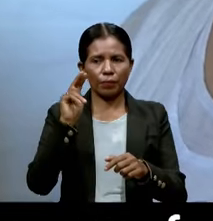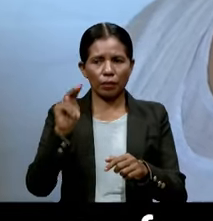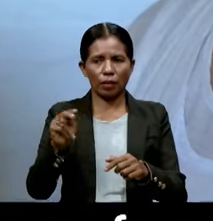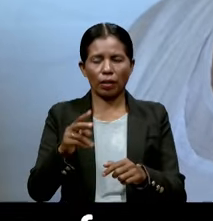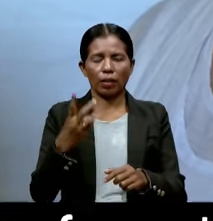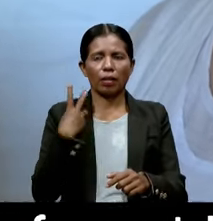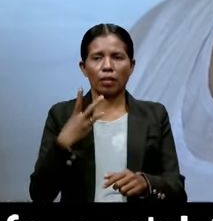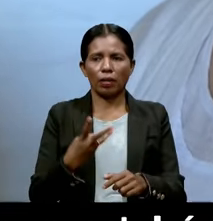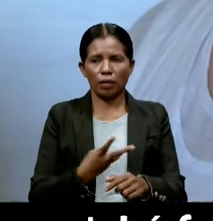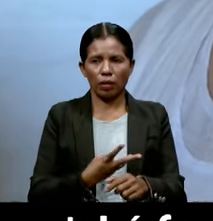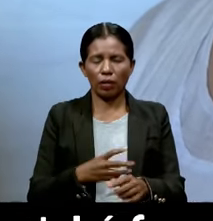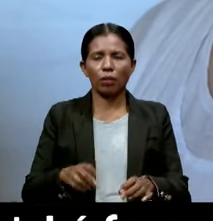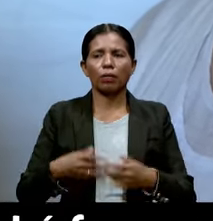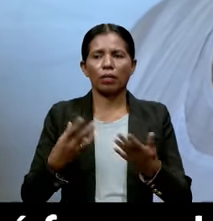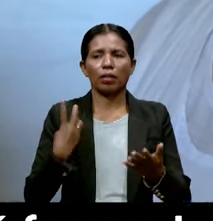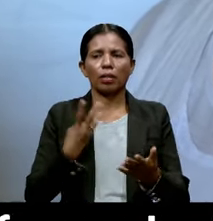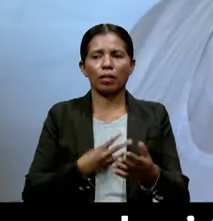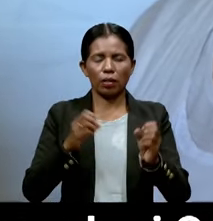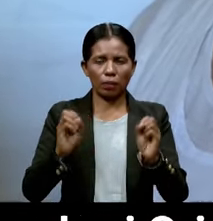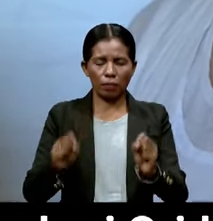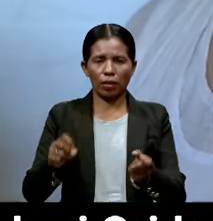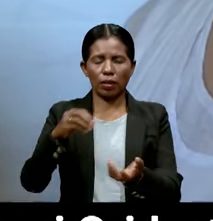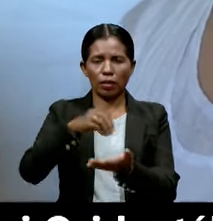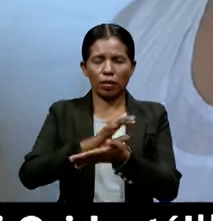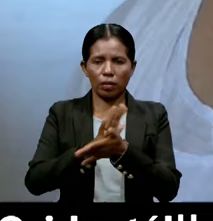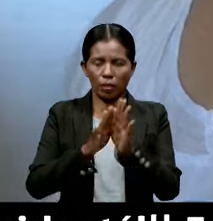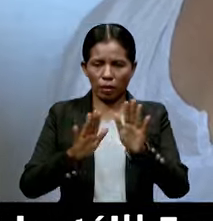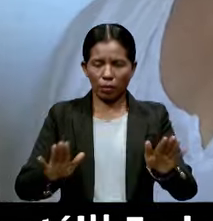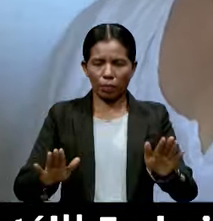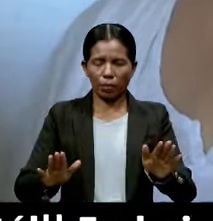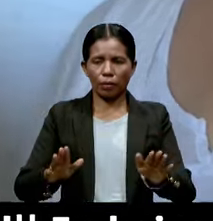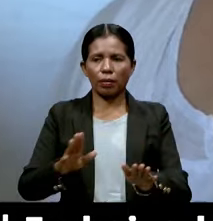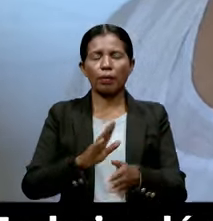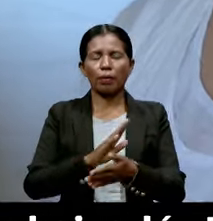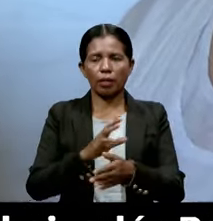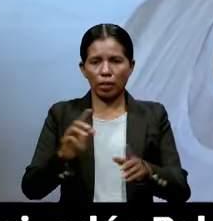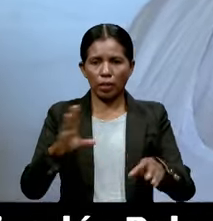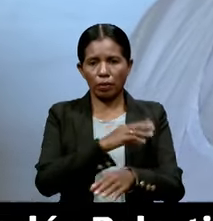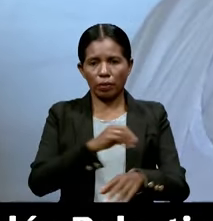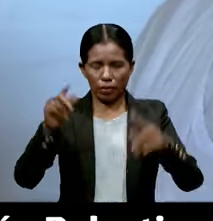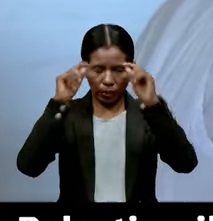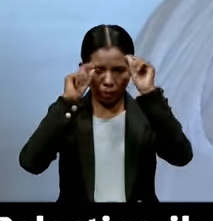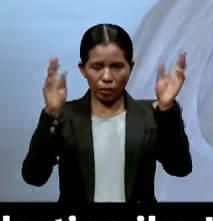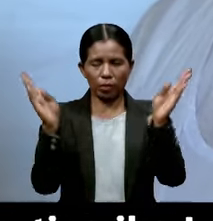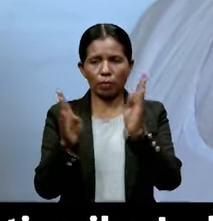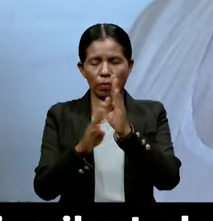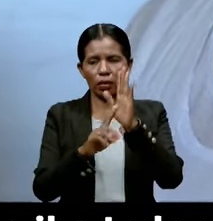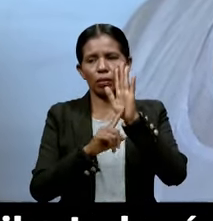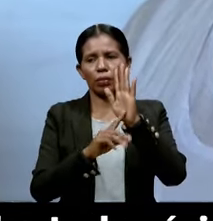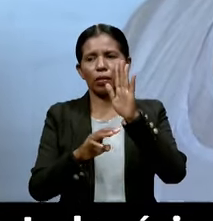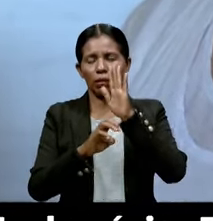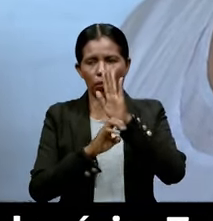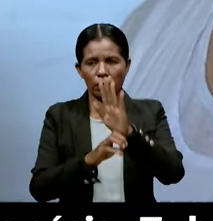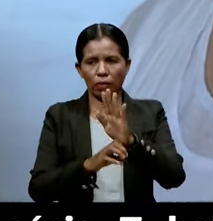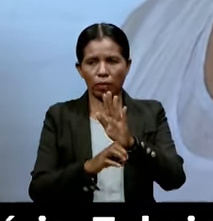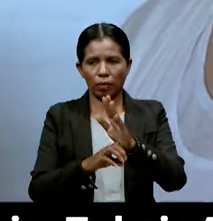point maka poin saya ita bele kriya damen no pas no Timor Leste sai exemplo ba